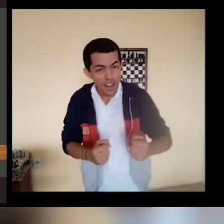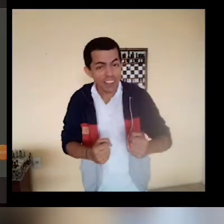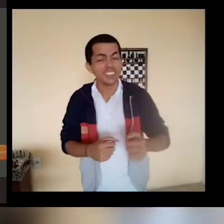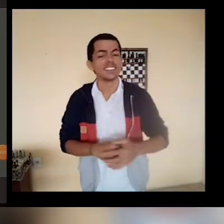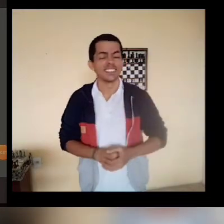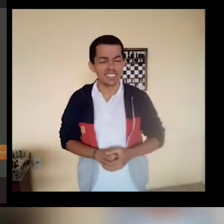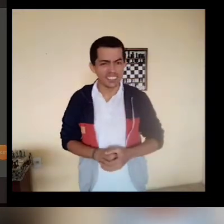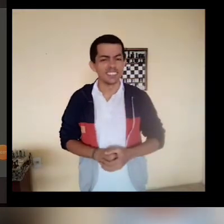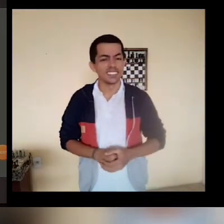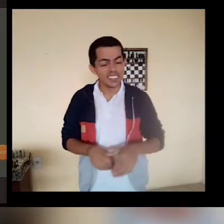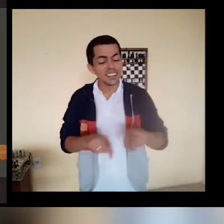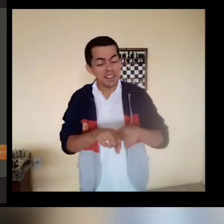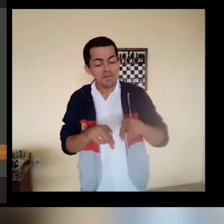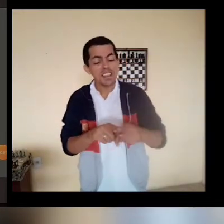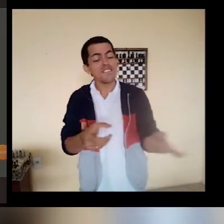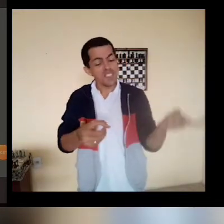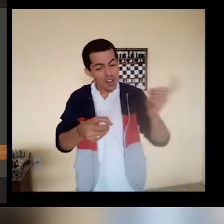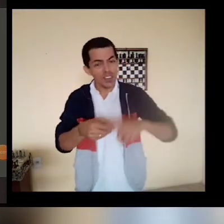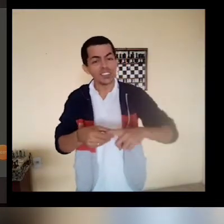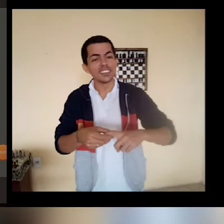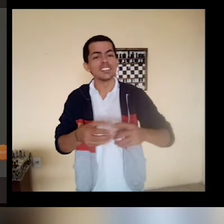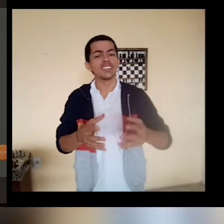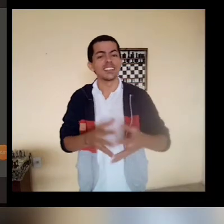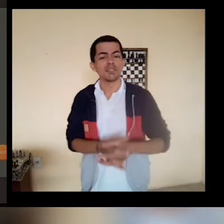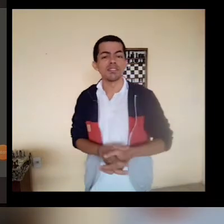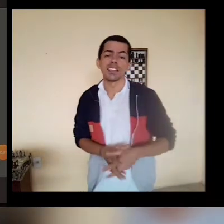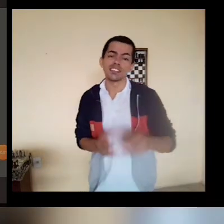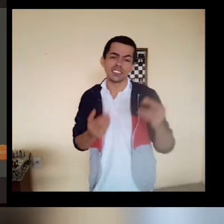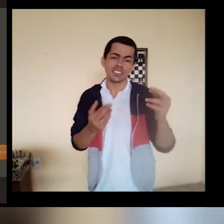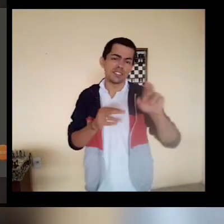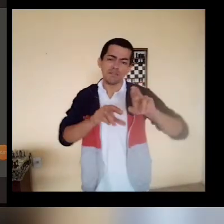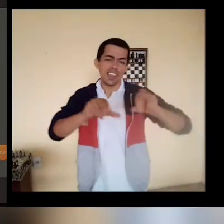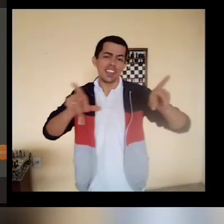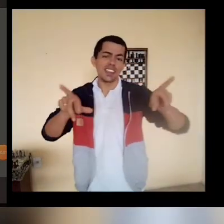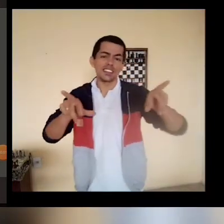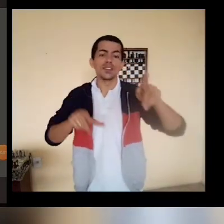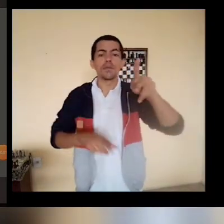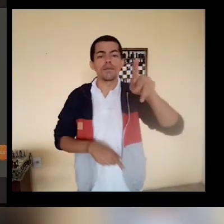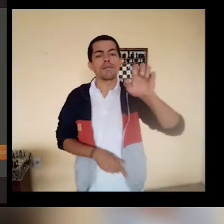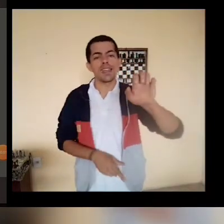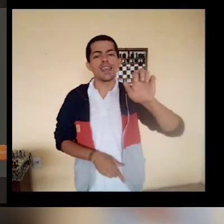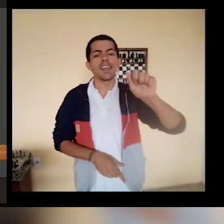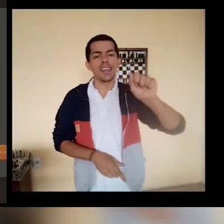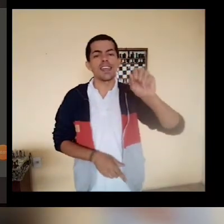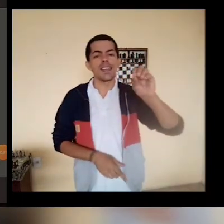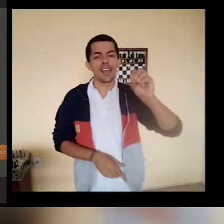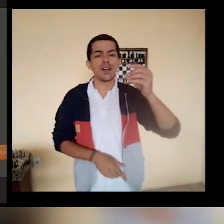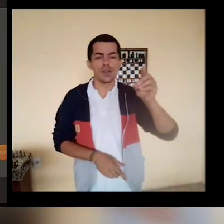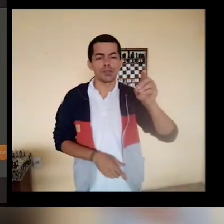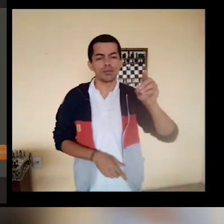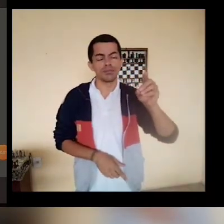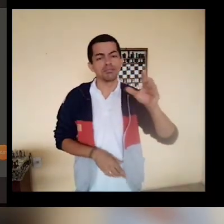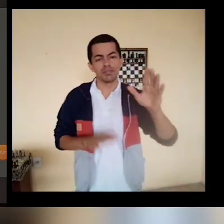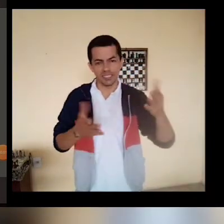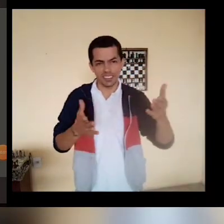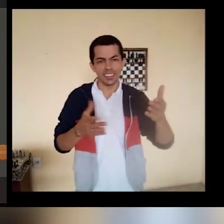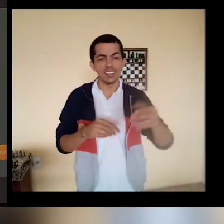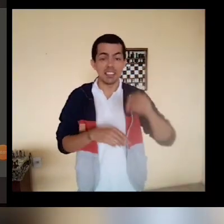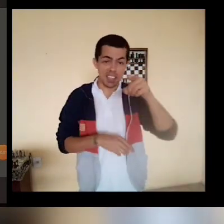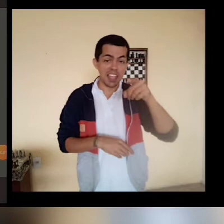que é bem diferente do peão, né? Então ele é diferente do peão por esse motivo. Ele